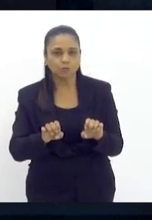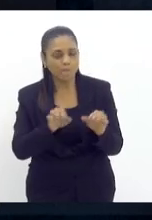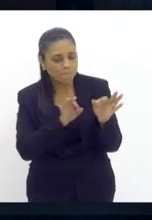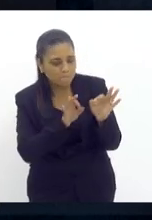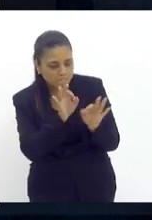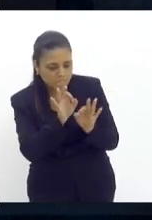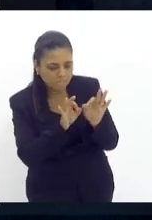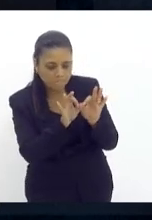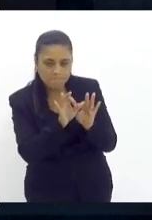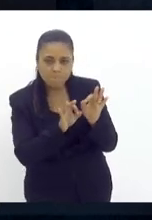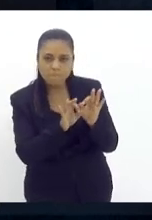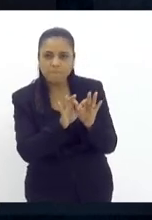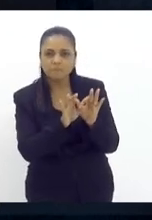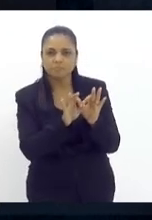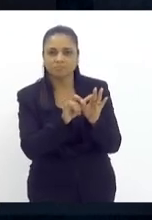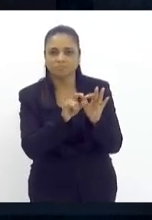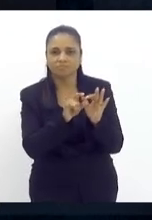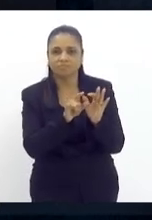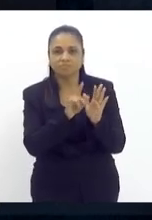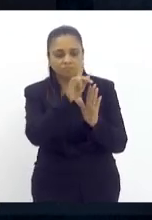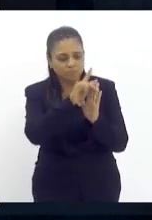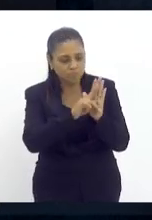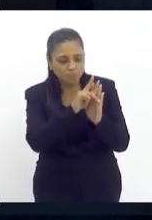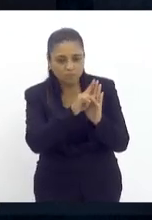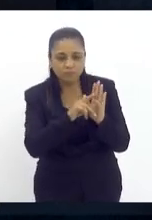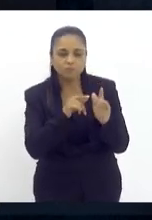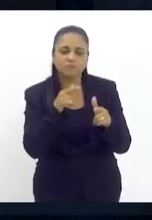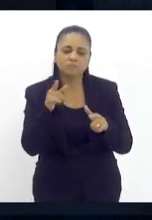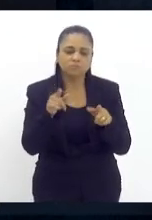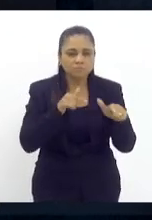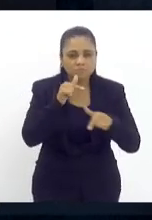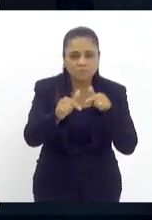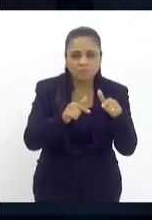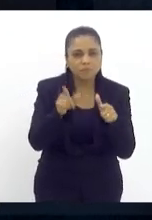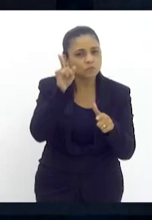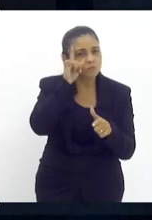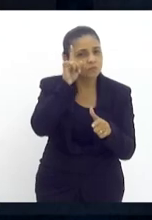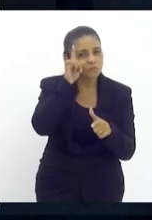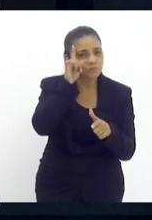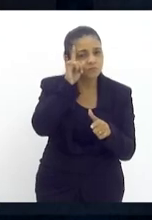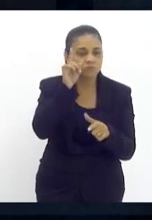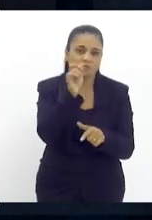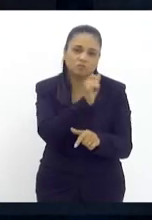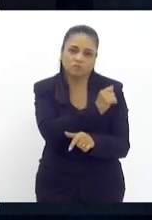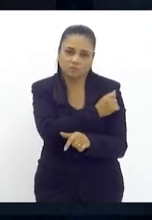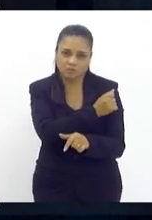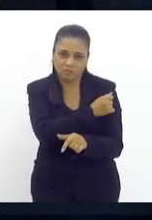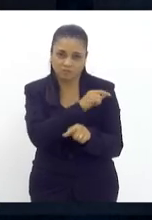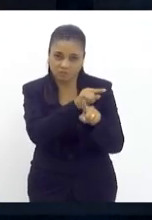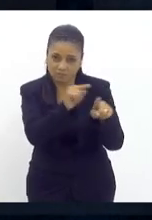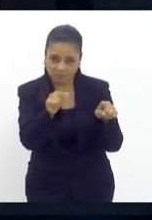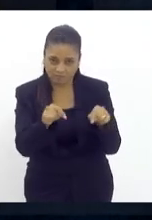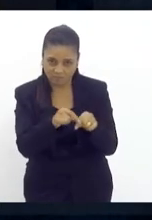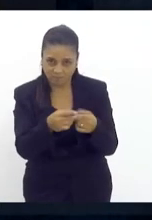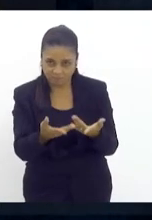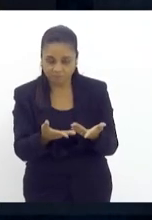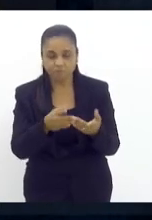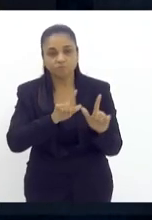plano para se trabalhar isso no cotidiano dos alunos. Mais uma, por favor.